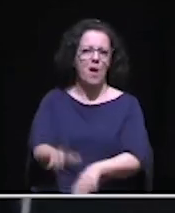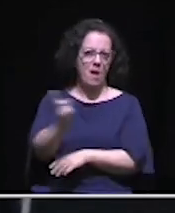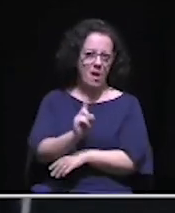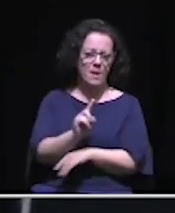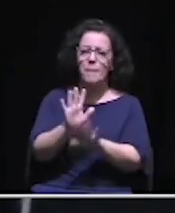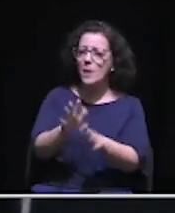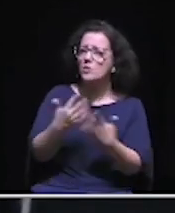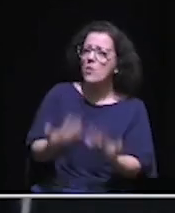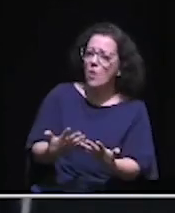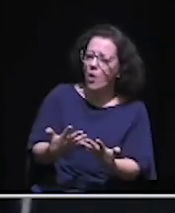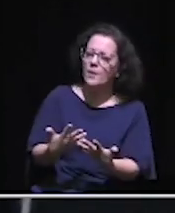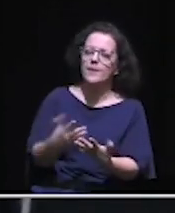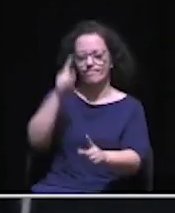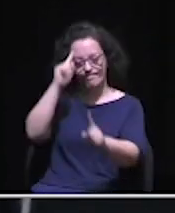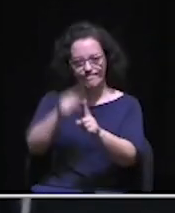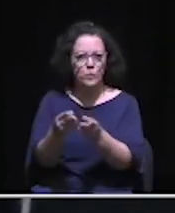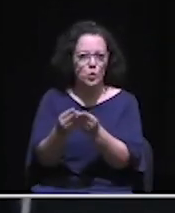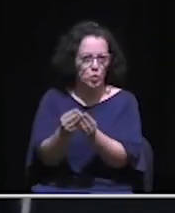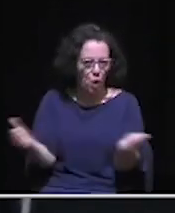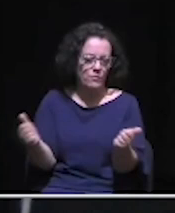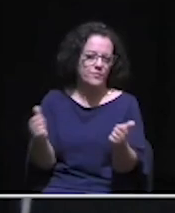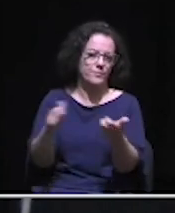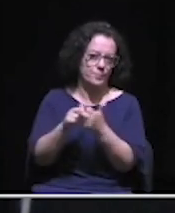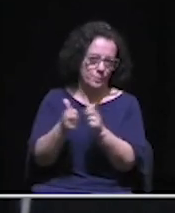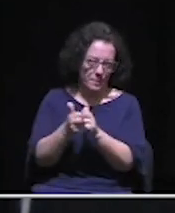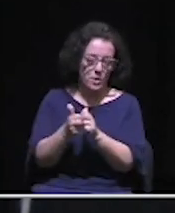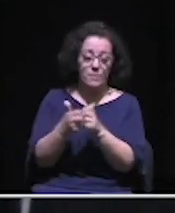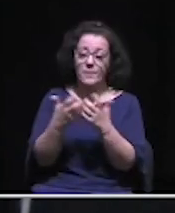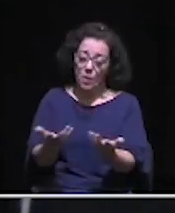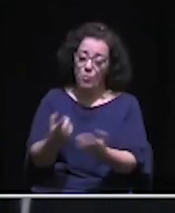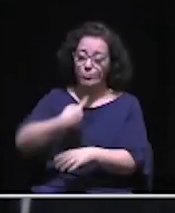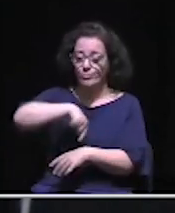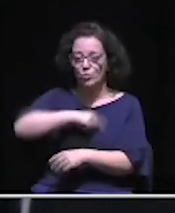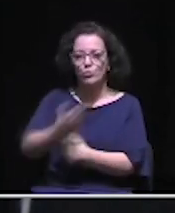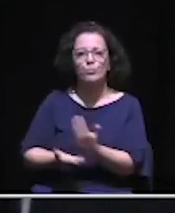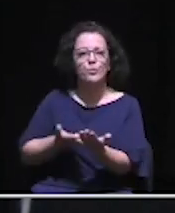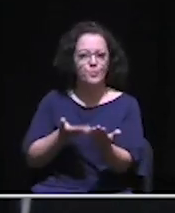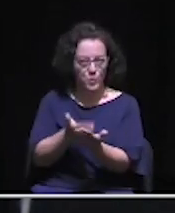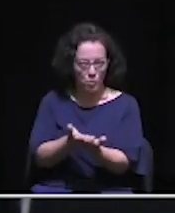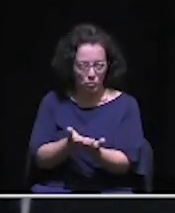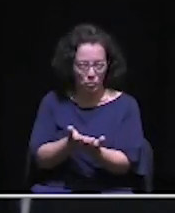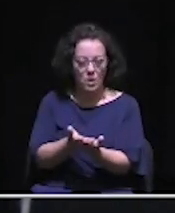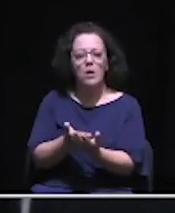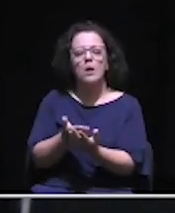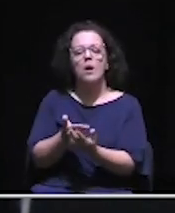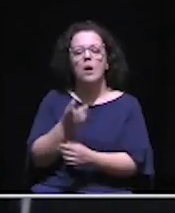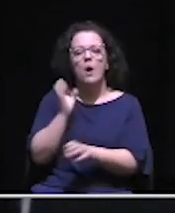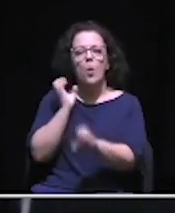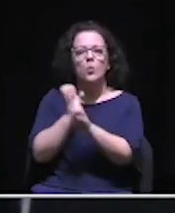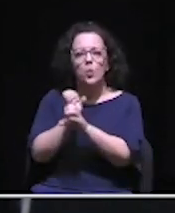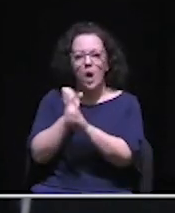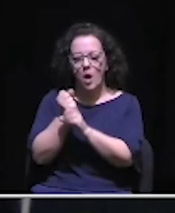Mas agora é tempo de resolver e de apresentar soluções. E por isso é que nós propomos reforçar a frequência e o número